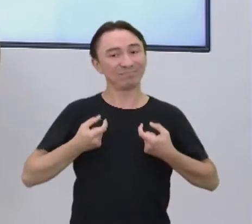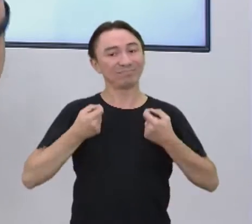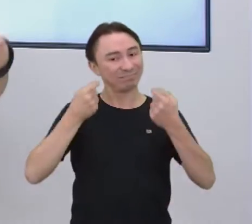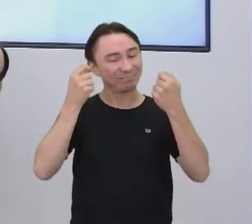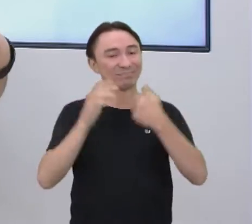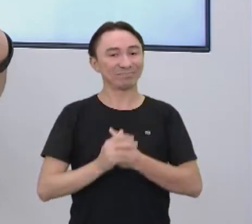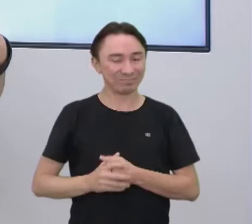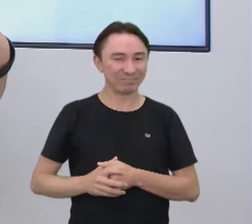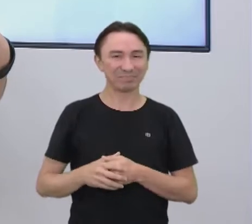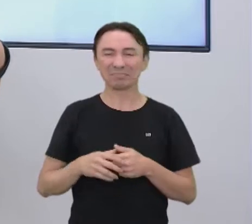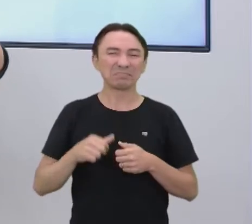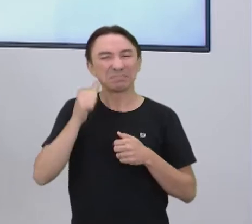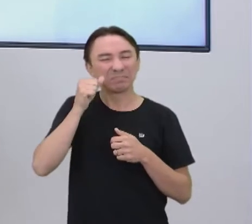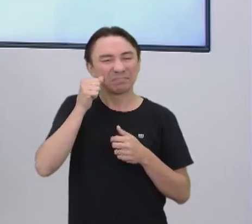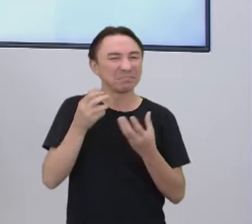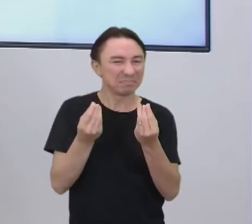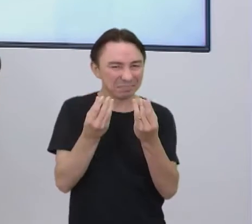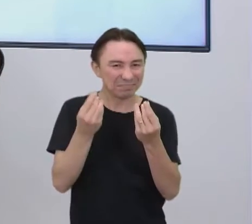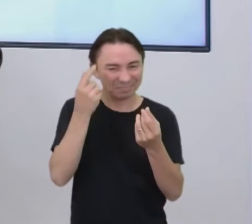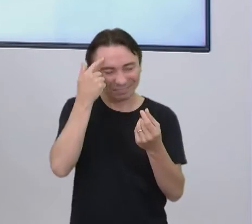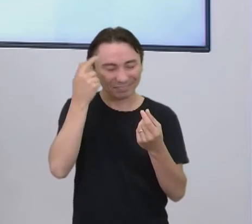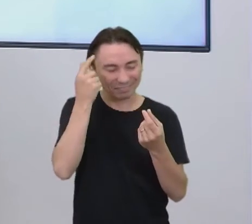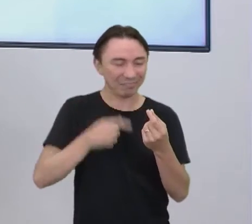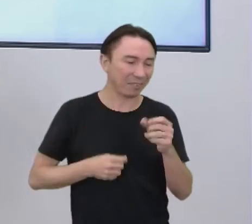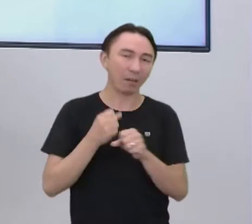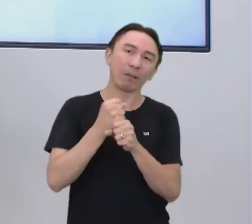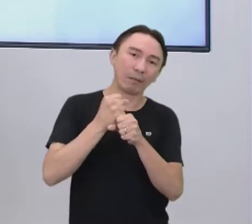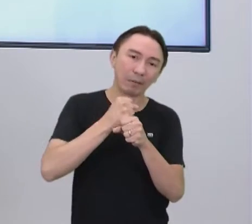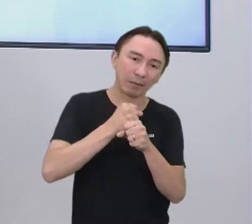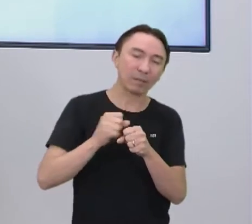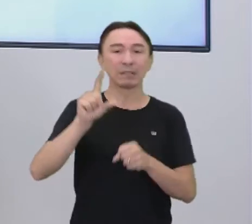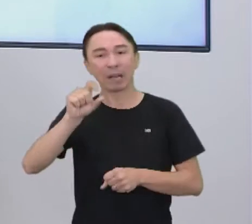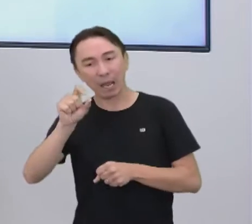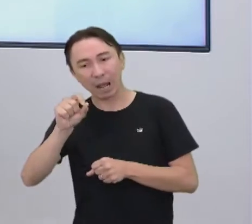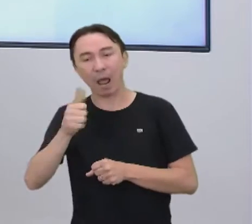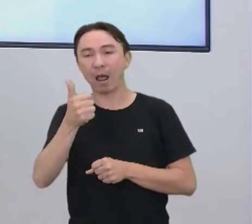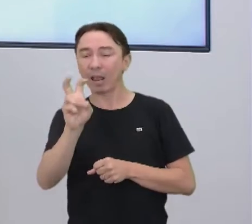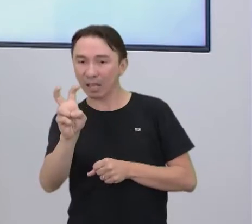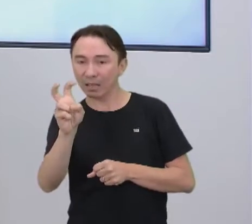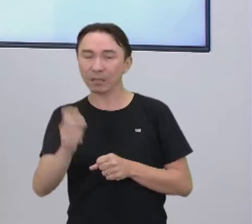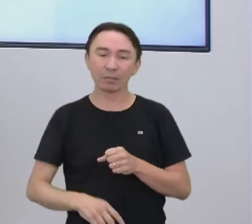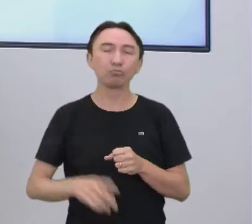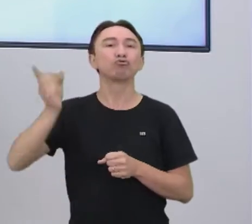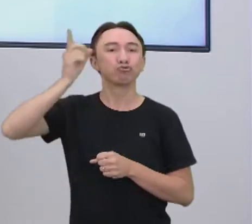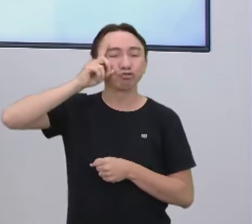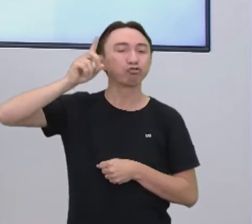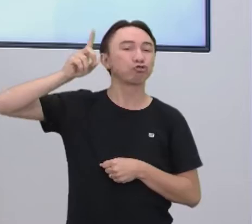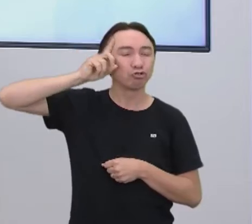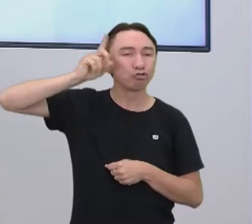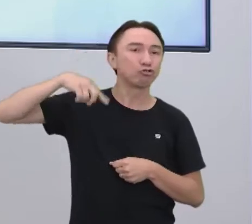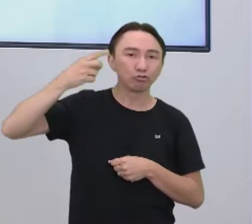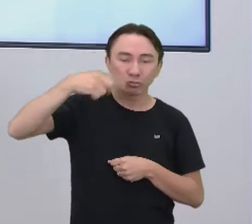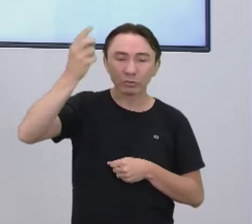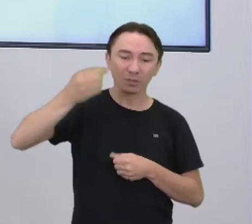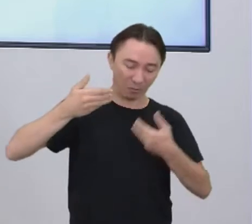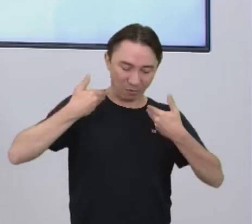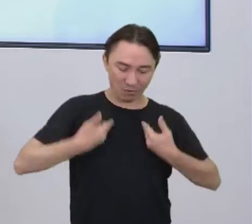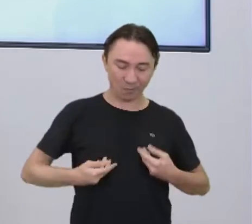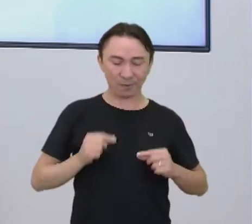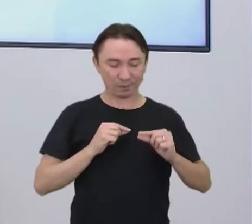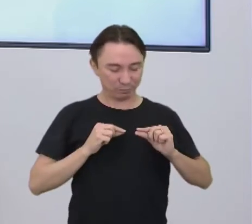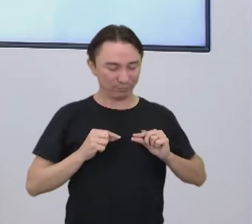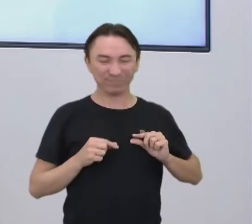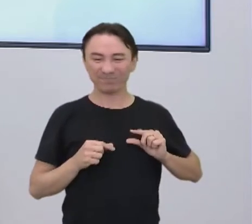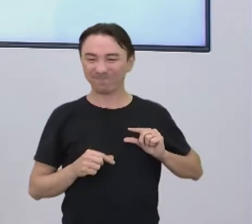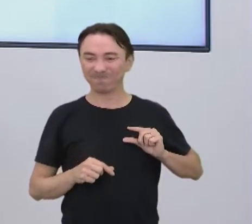10, 15 anos, vamos dizer, todos os dias. Isso ia, né, fixando, ia se acumulando no corpo delas e isso